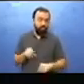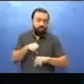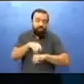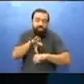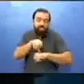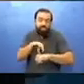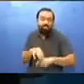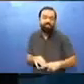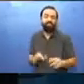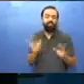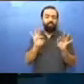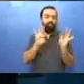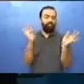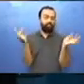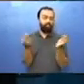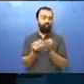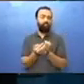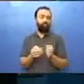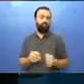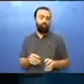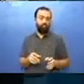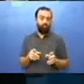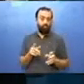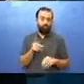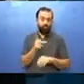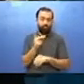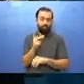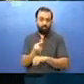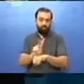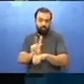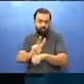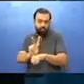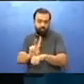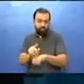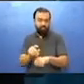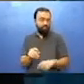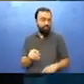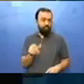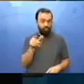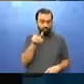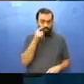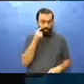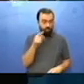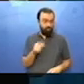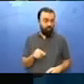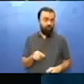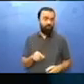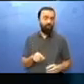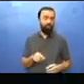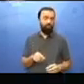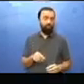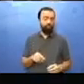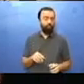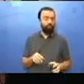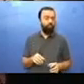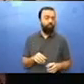família. Vejam, assistam a filmes e animações sobre as tartarugas, por exemplo, As Aventuras de